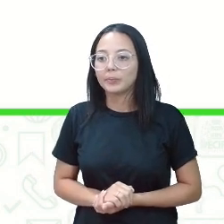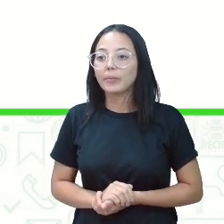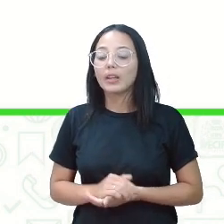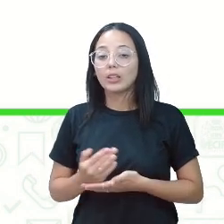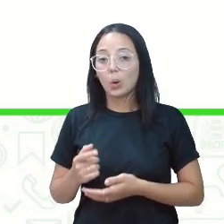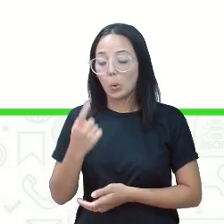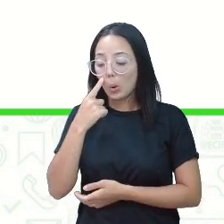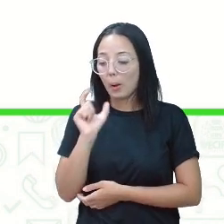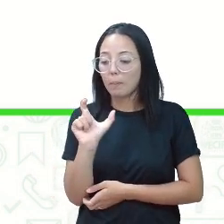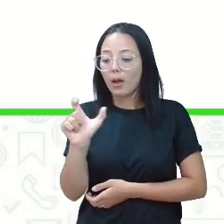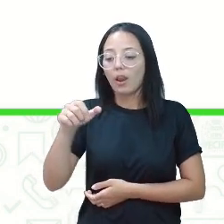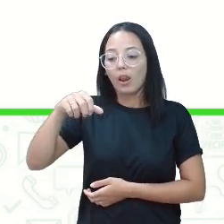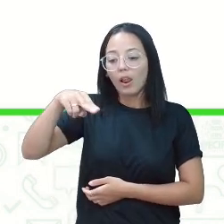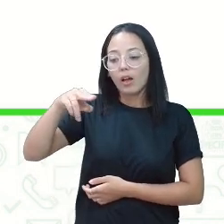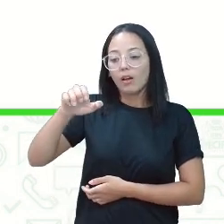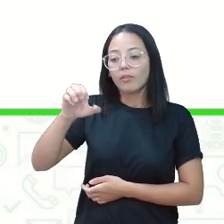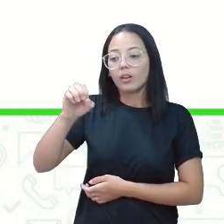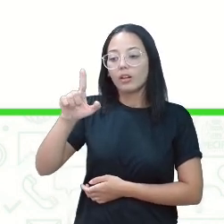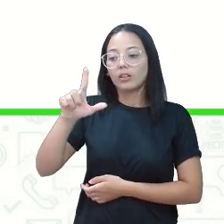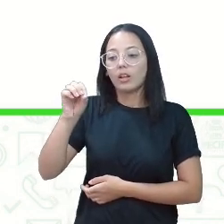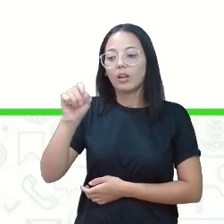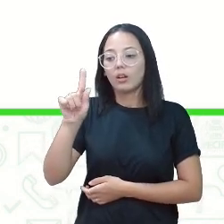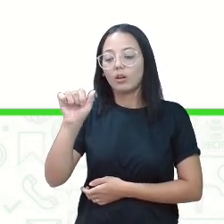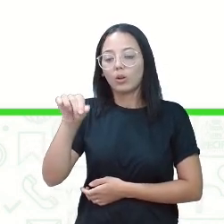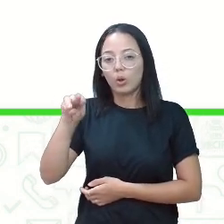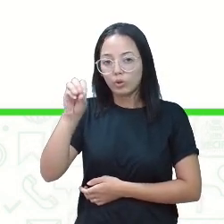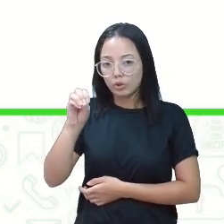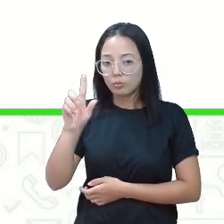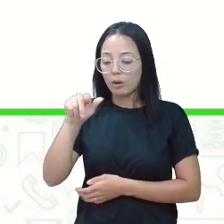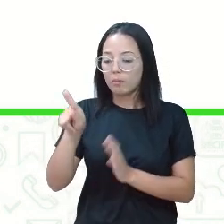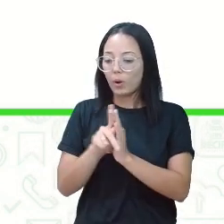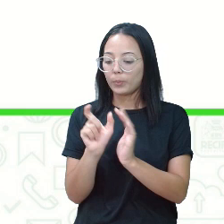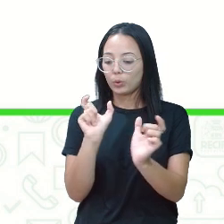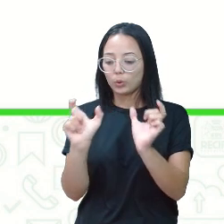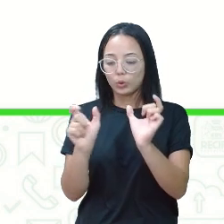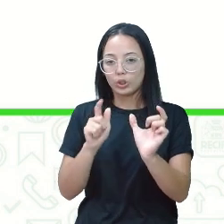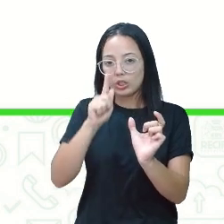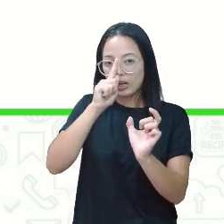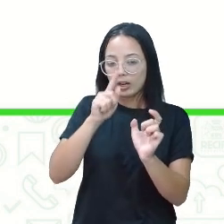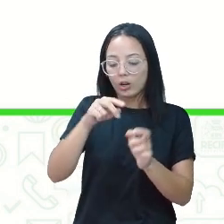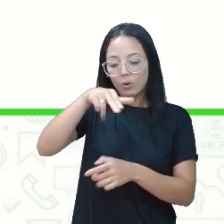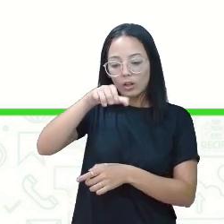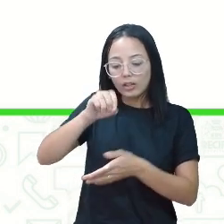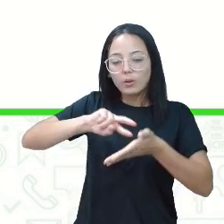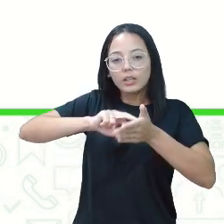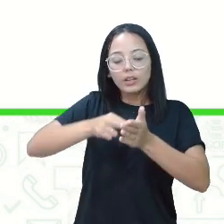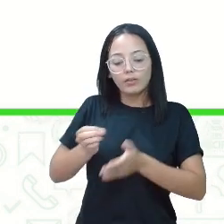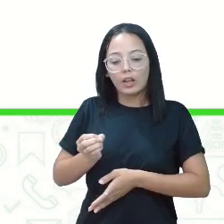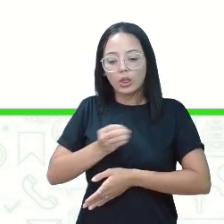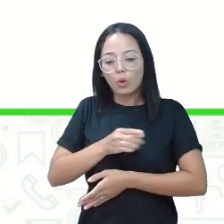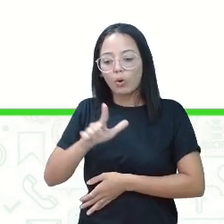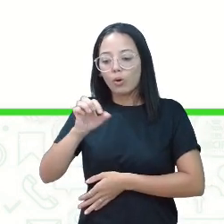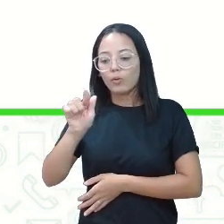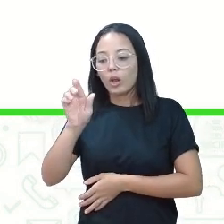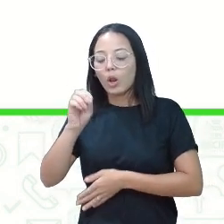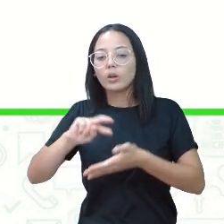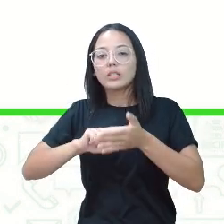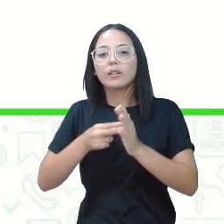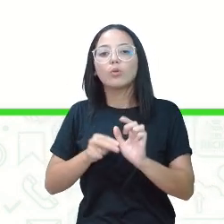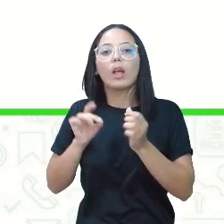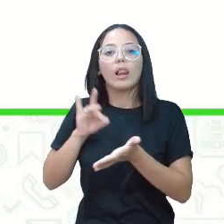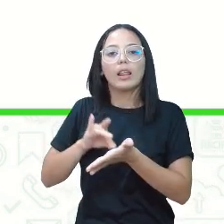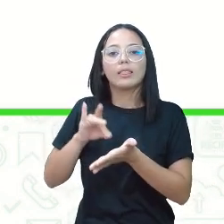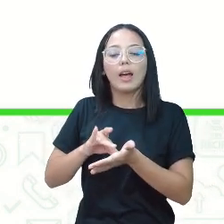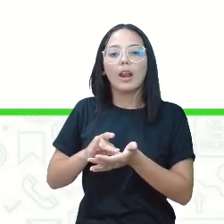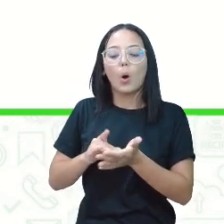palavra neologismo vem da junção de dois termos grego, neo, que significa novo, e logos, que tem um sentido